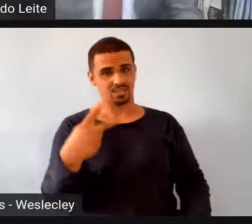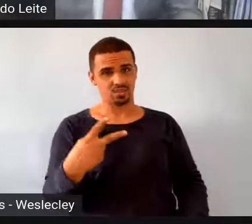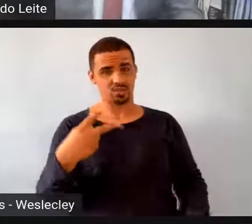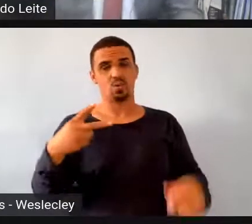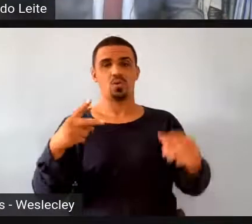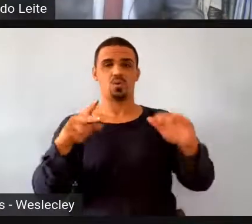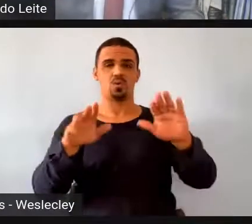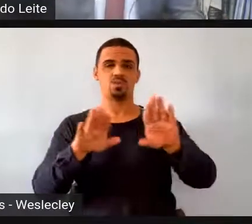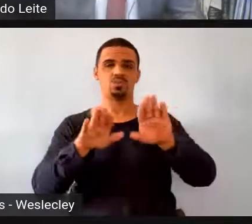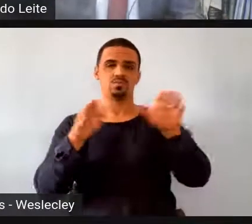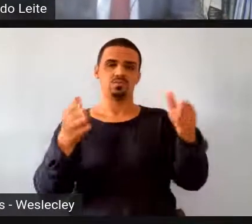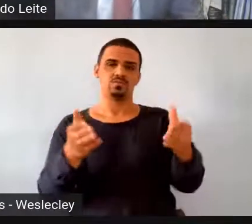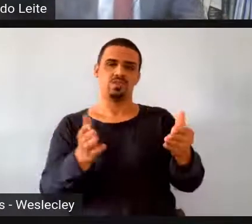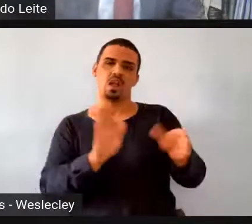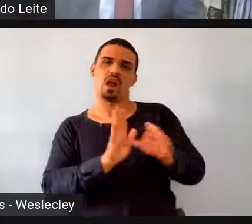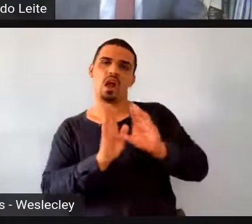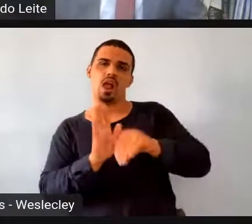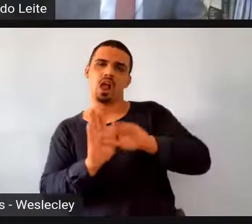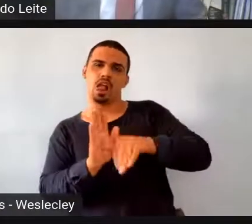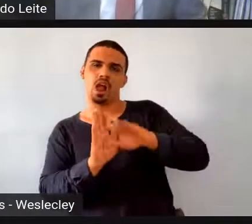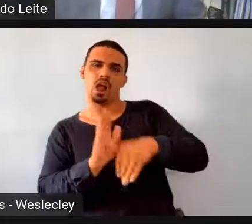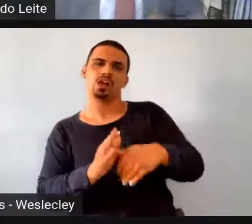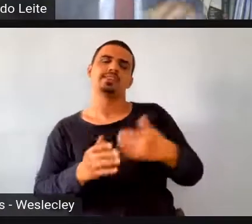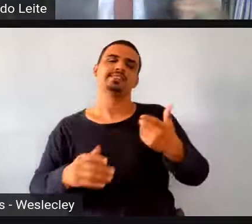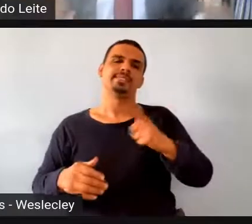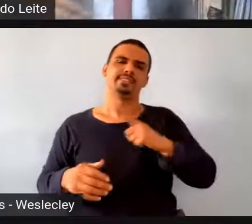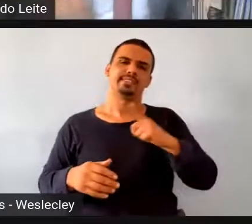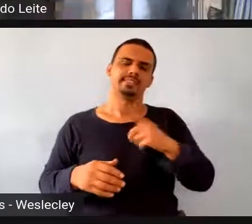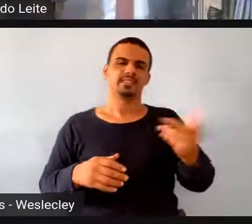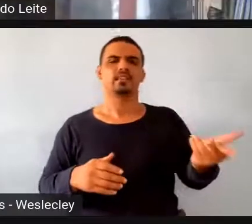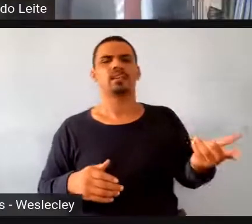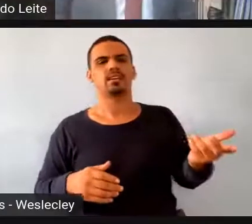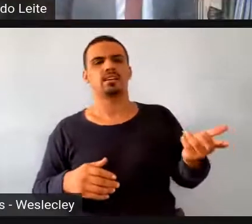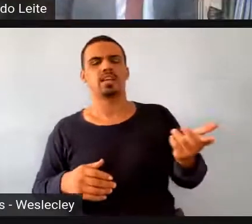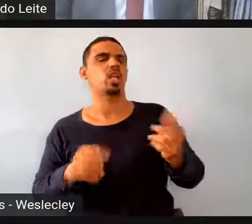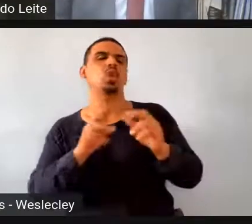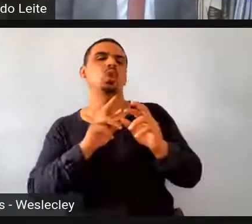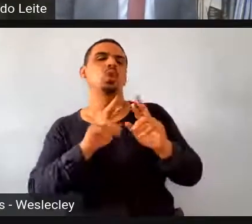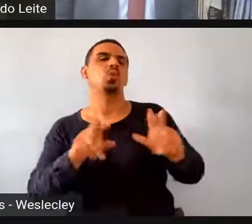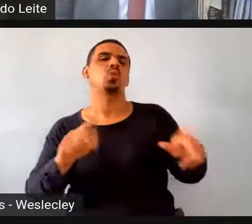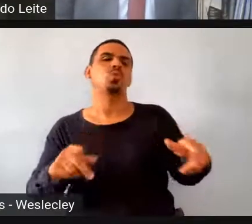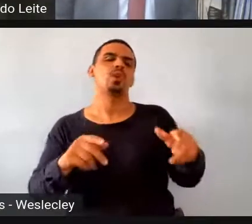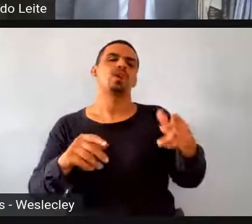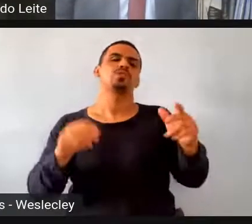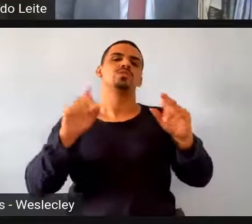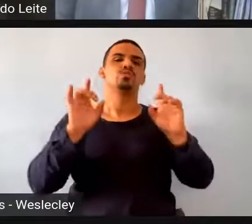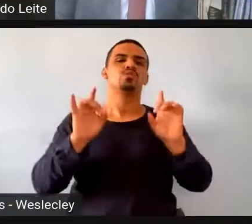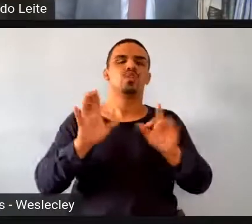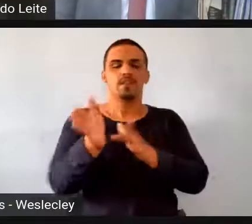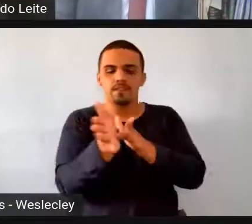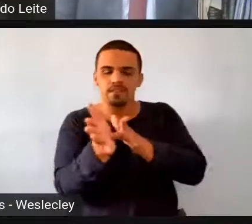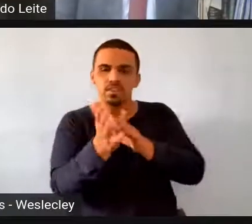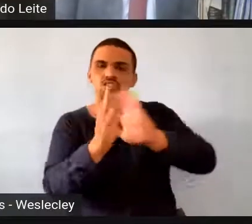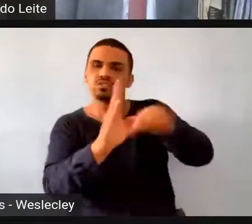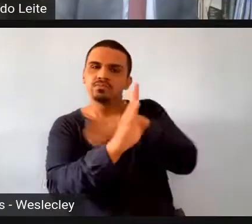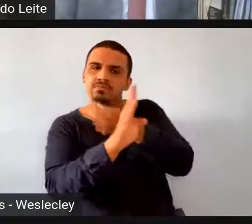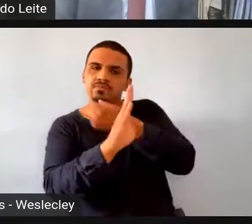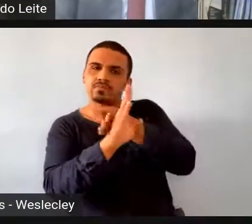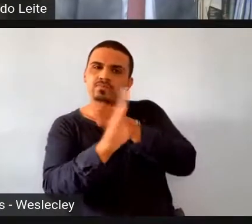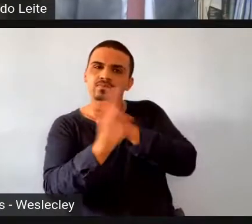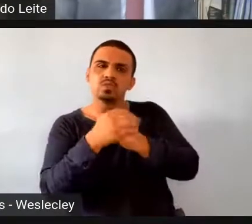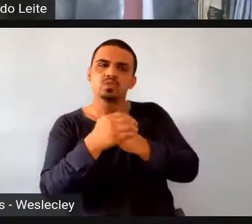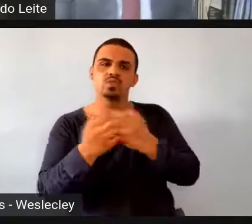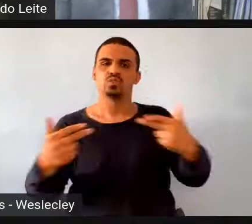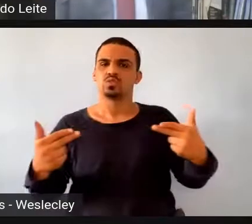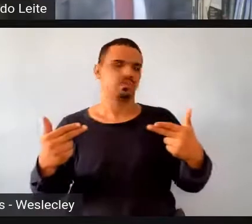Eu acho que parte do... Sempre teve presente, claro, não se trata de tapar o sol com a peneira, mas acho que há bons motivos